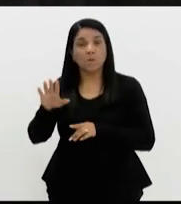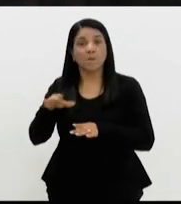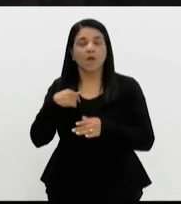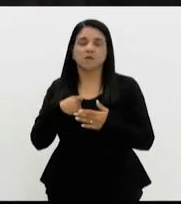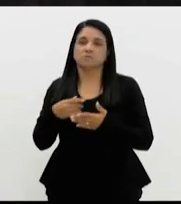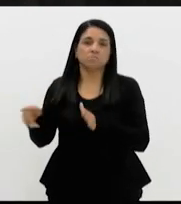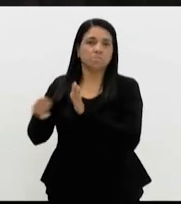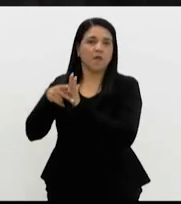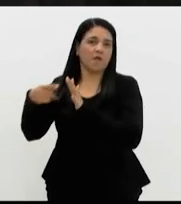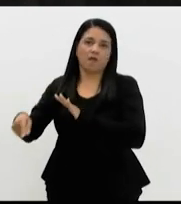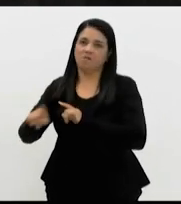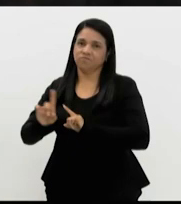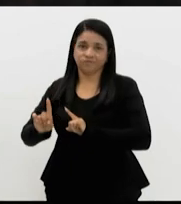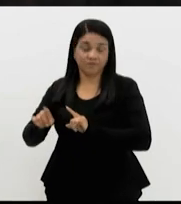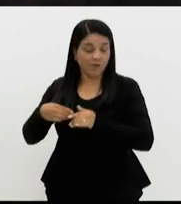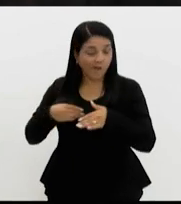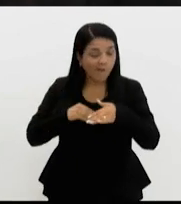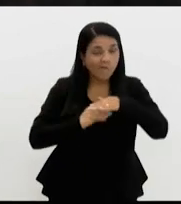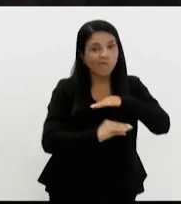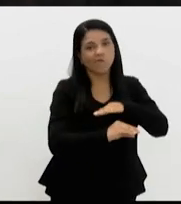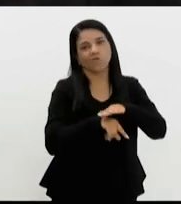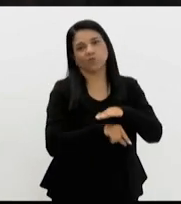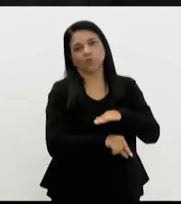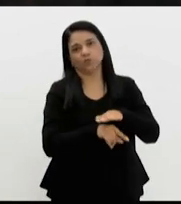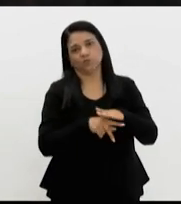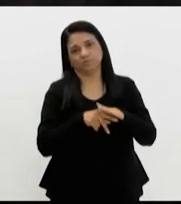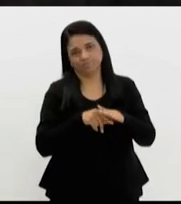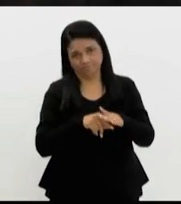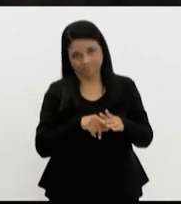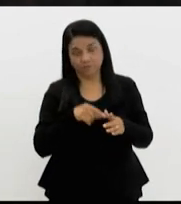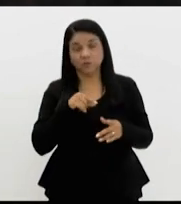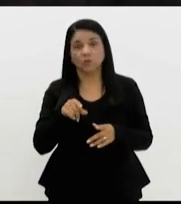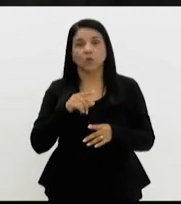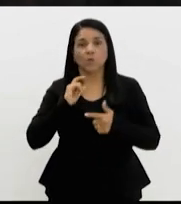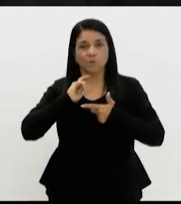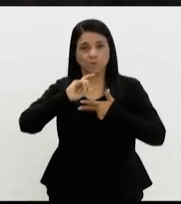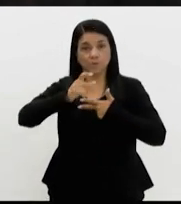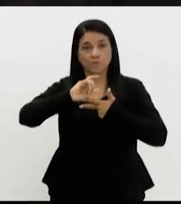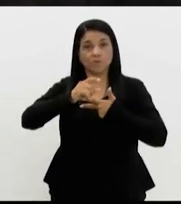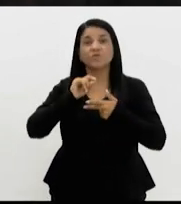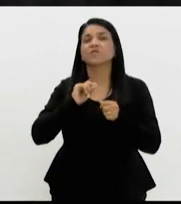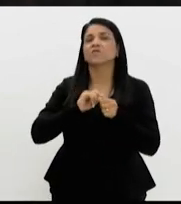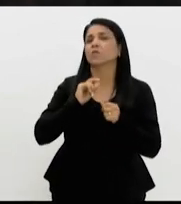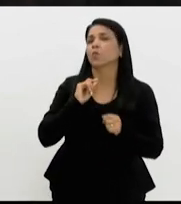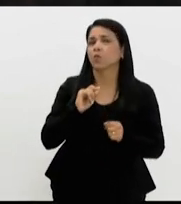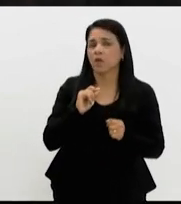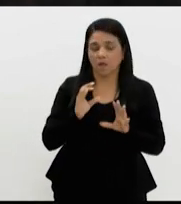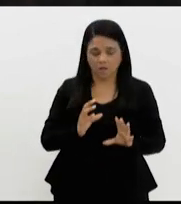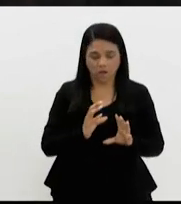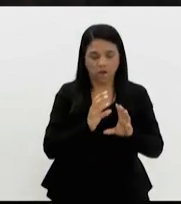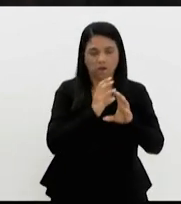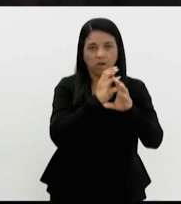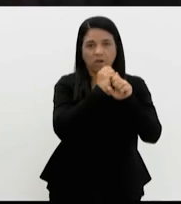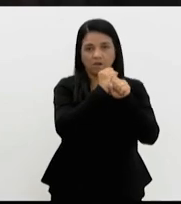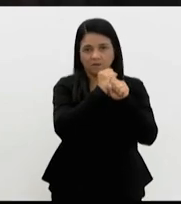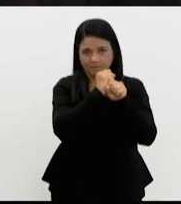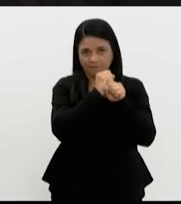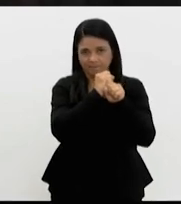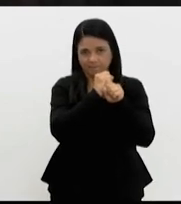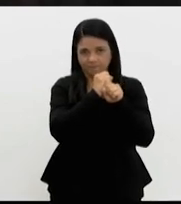Fundo. O que é que o Poder Executivo faz? O que eu chamo de contabilidade